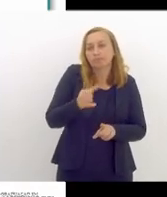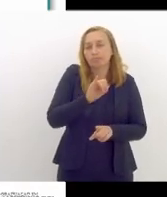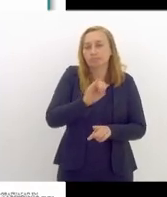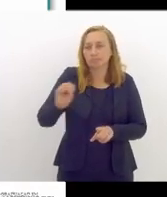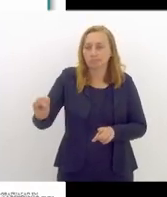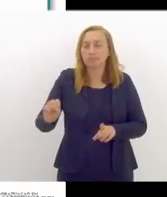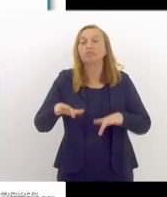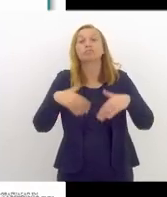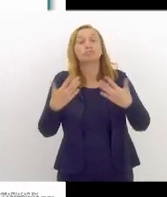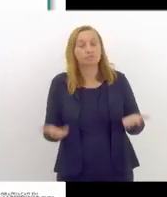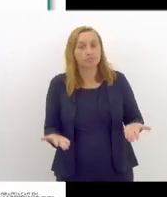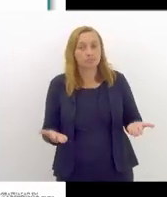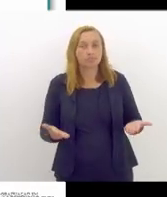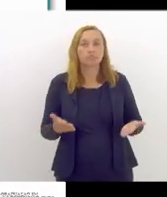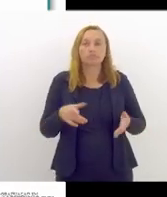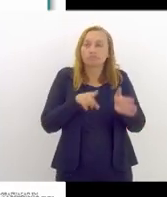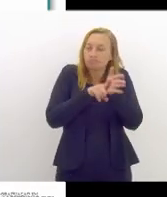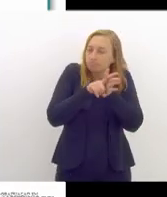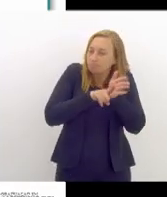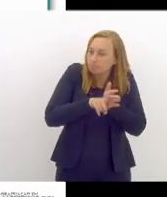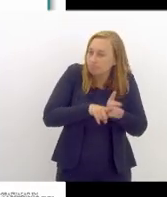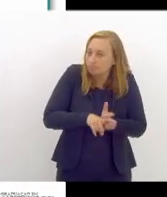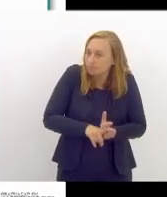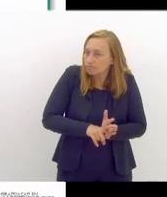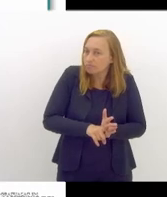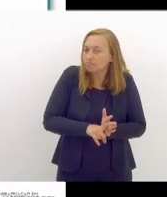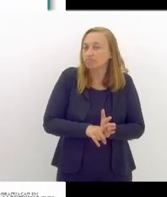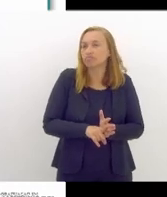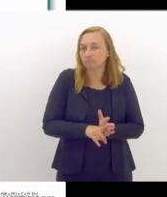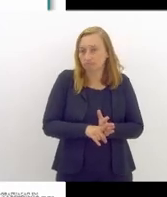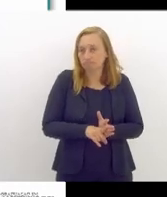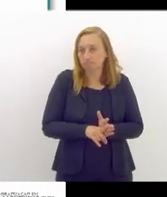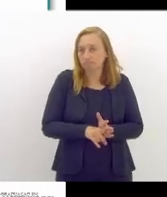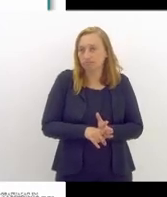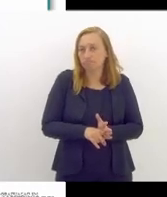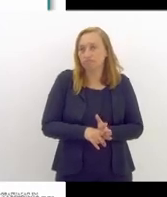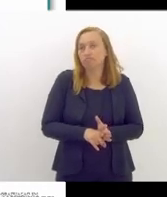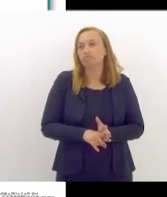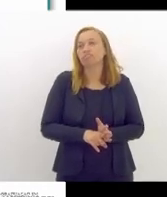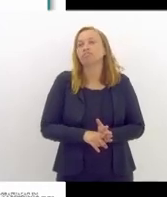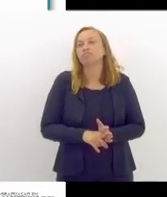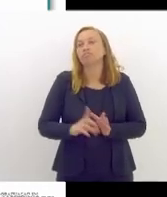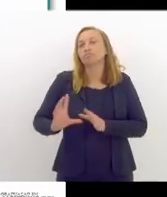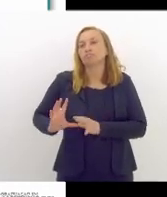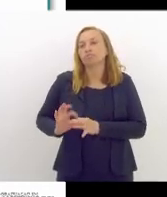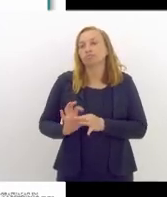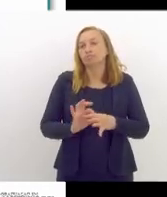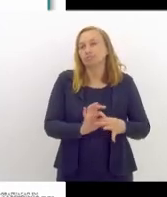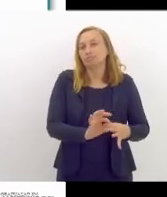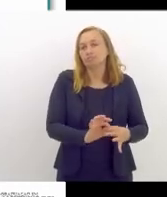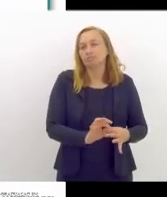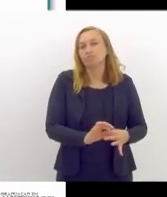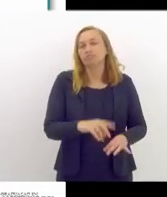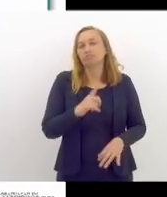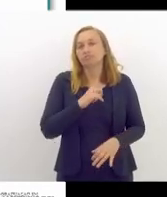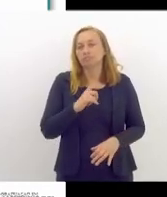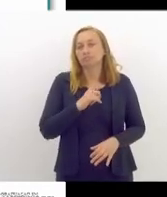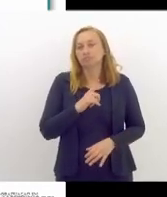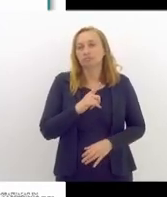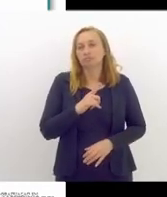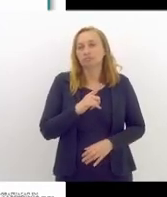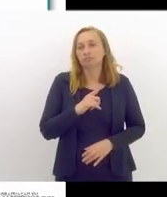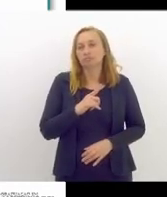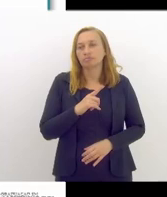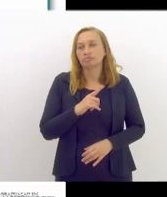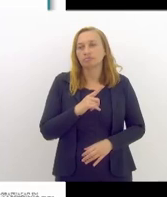ICMS Então essas análises né Vamos botar assim de encadeamentos né Nós temos que